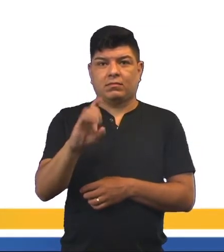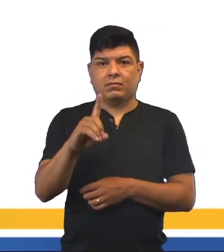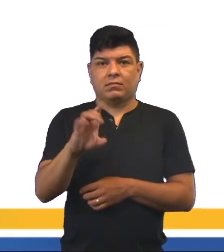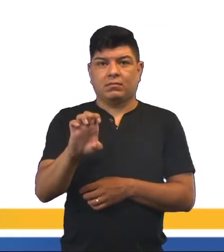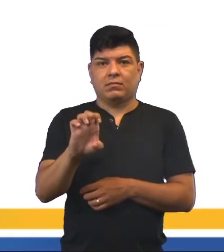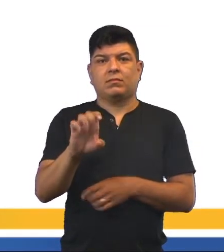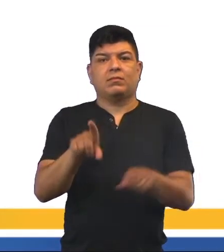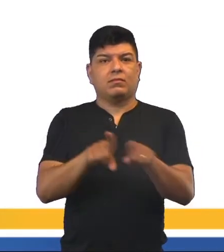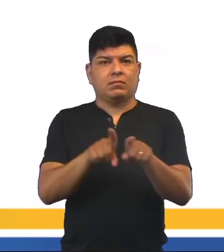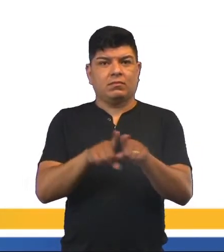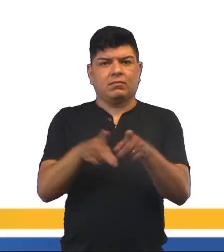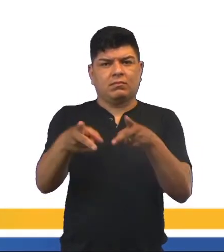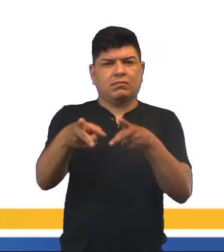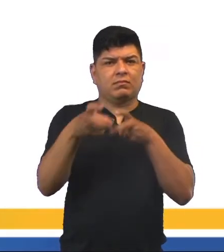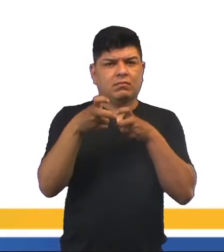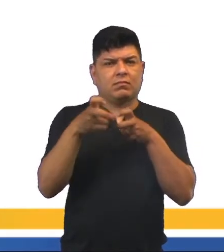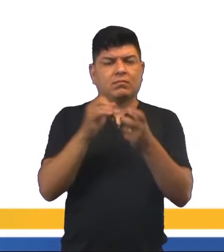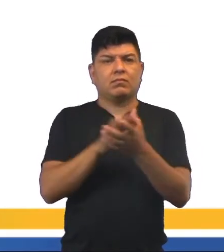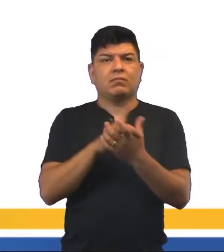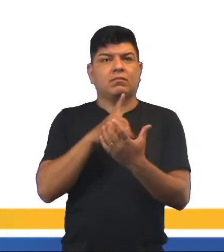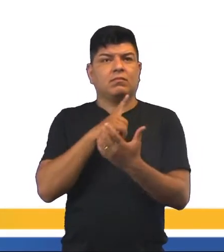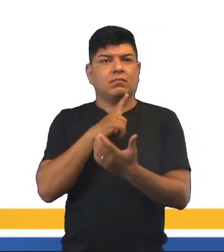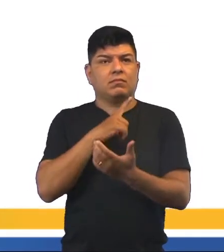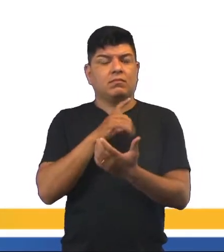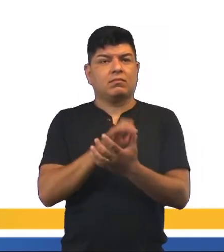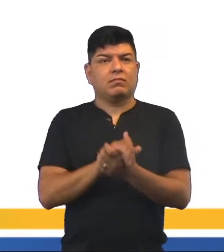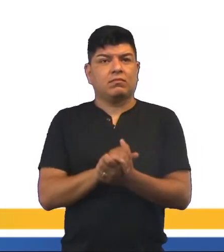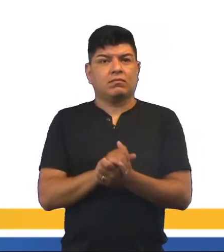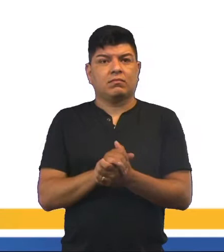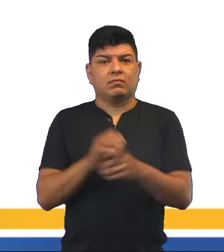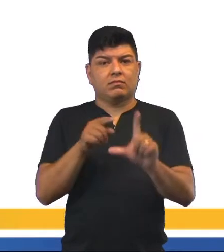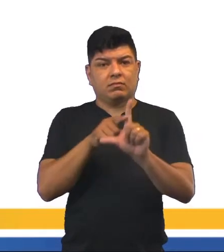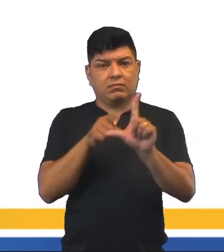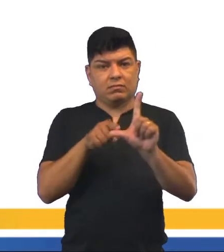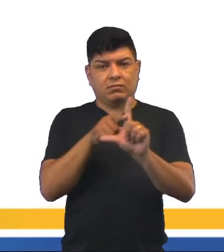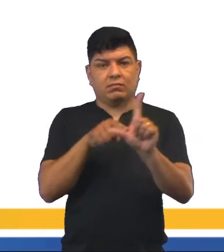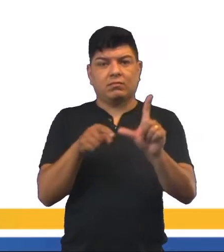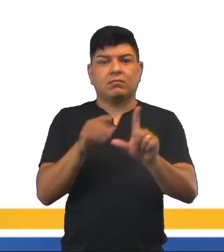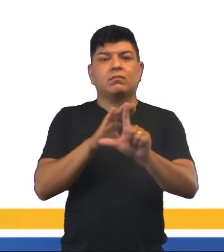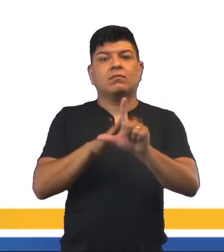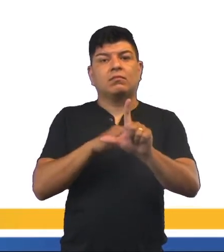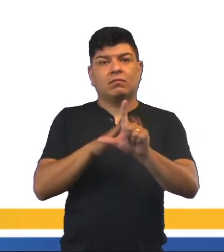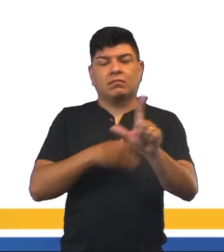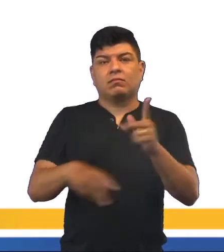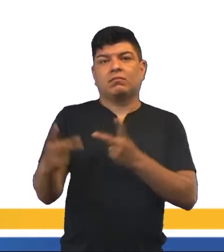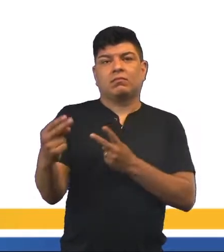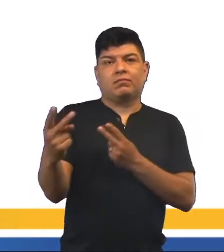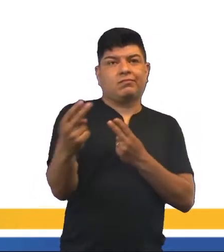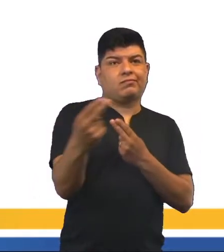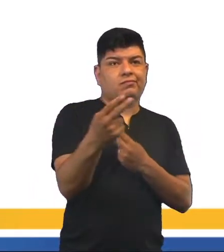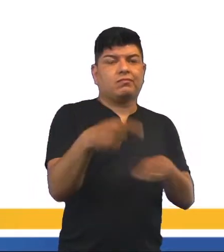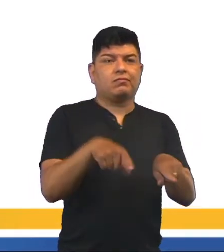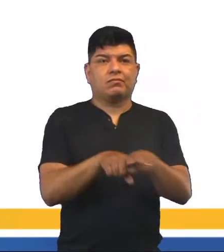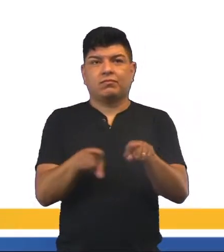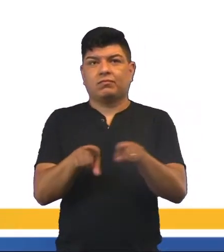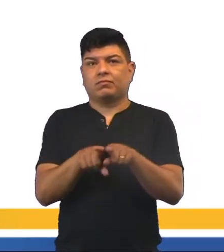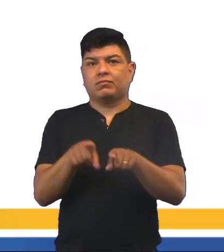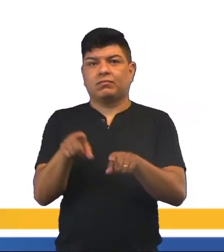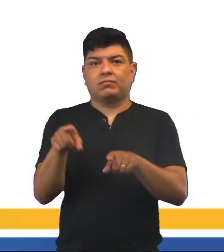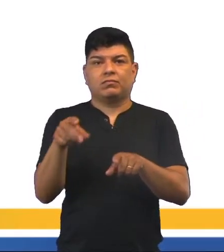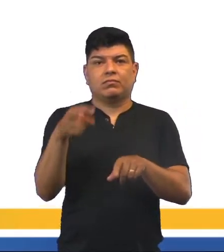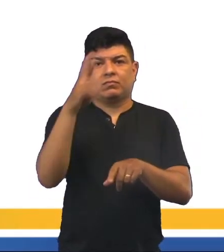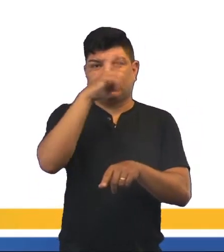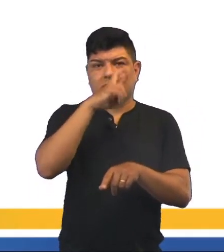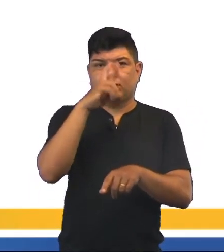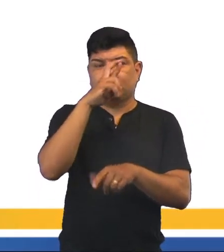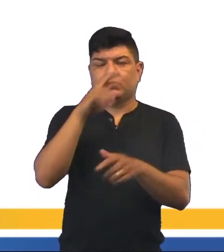linha. Né? Percebemos que possui, né, ângulos correspondentes e congruentes e também nós